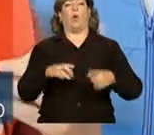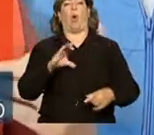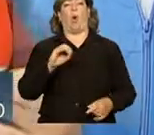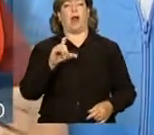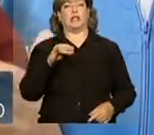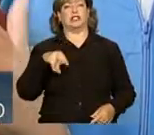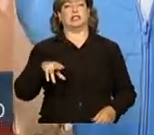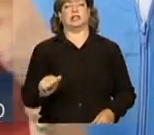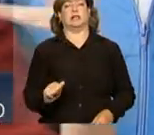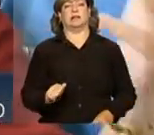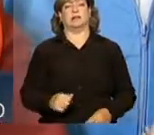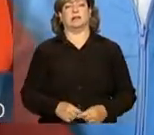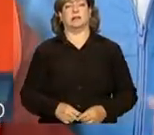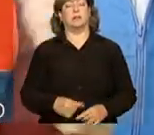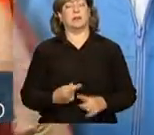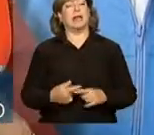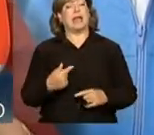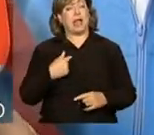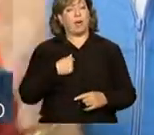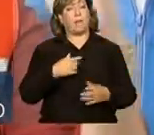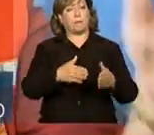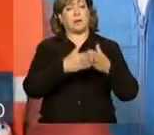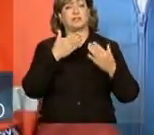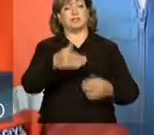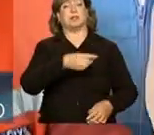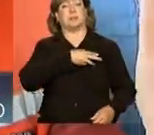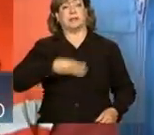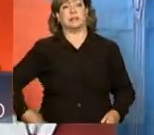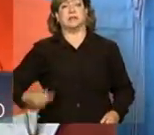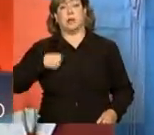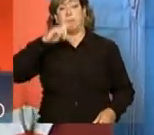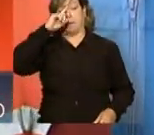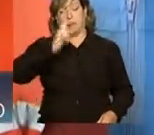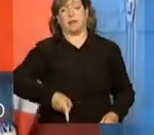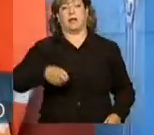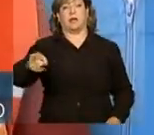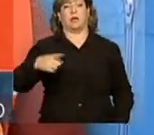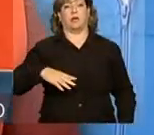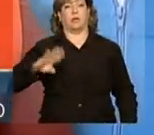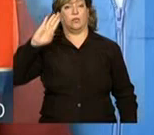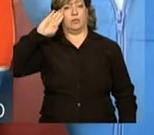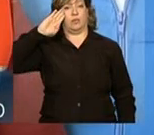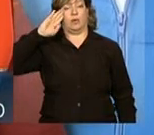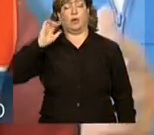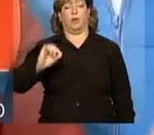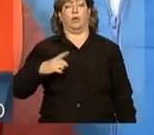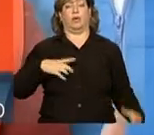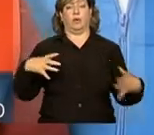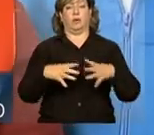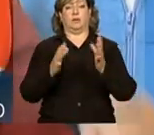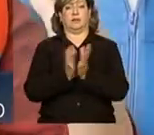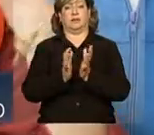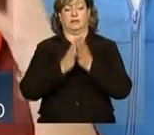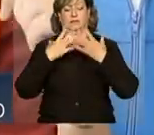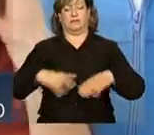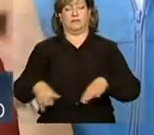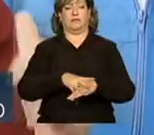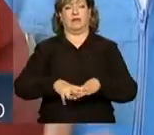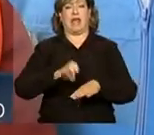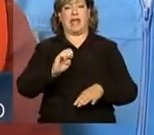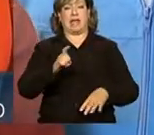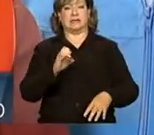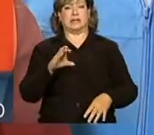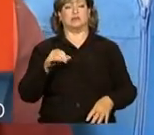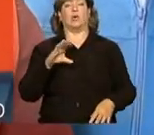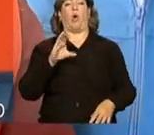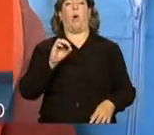inclusive, pedi ao ministro e determinei ao comandante das forças do Exército que está aí e